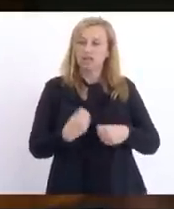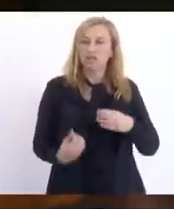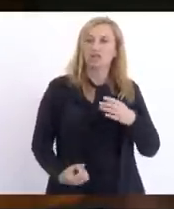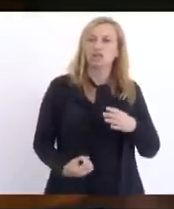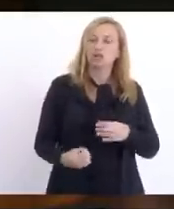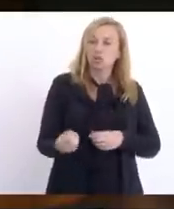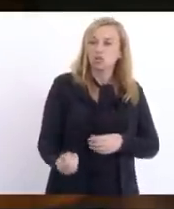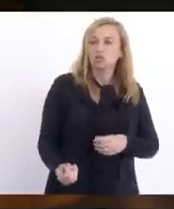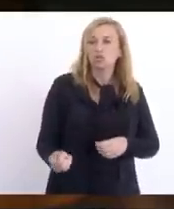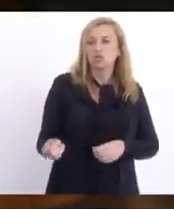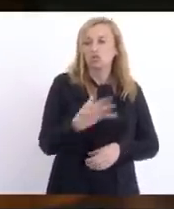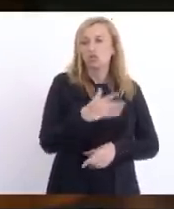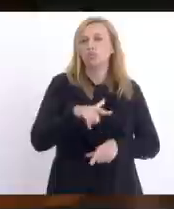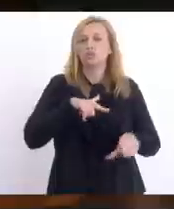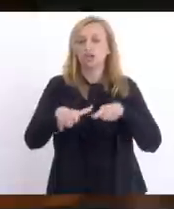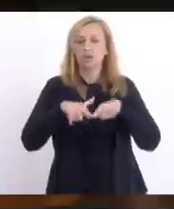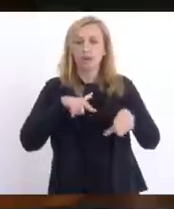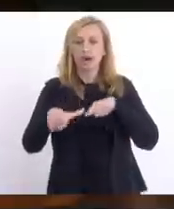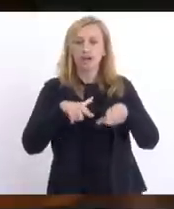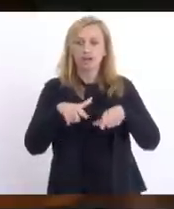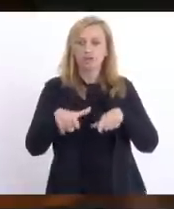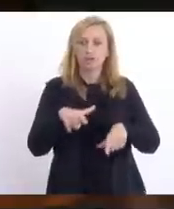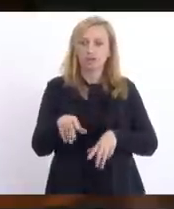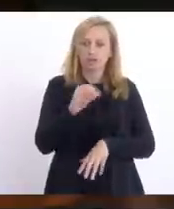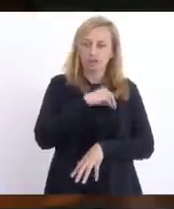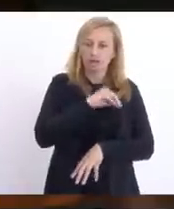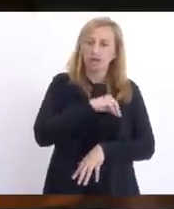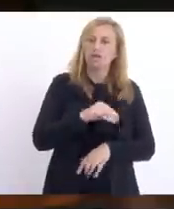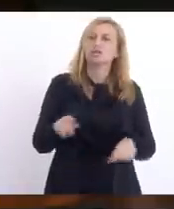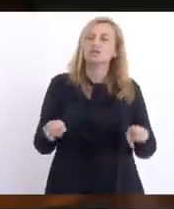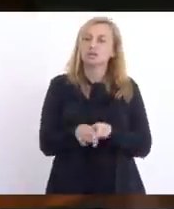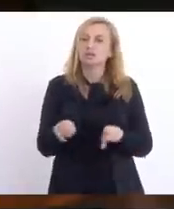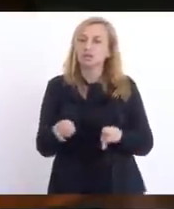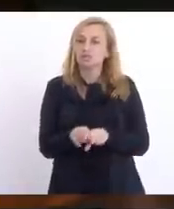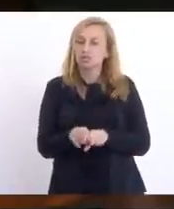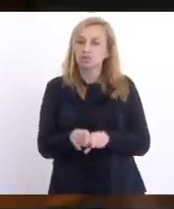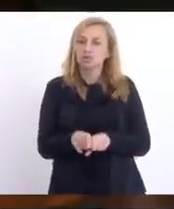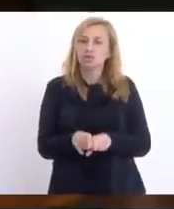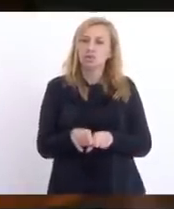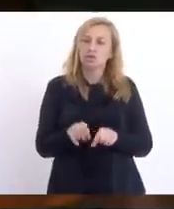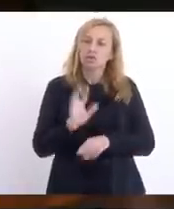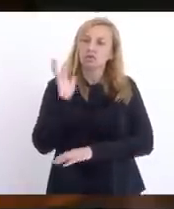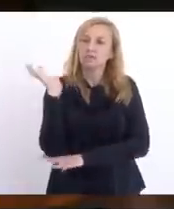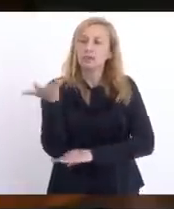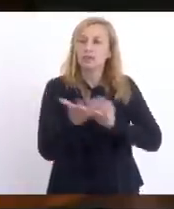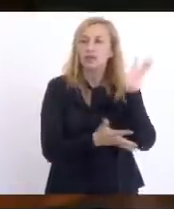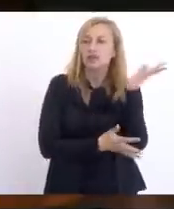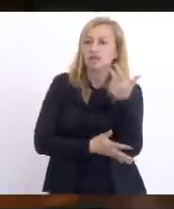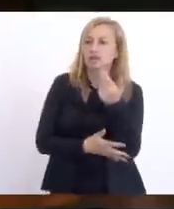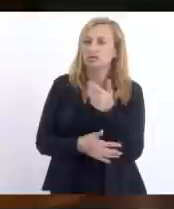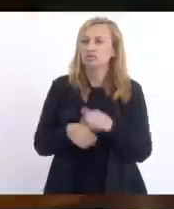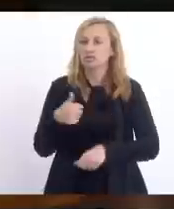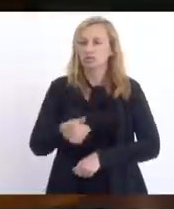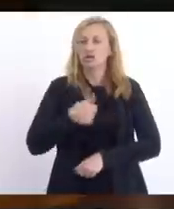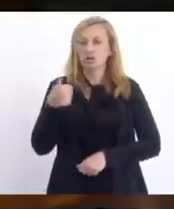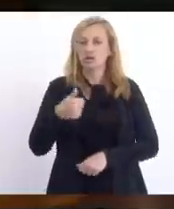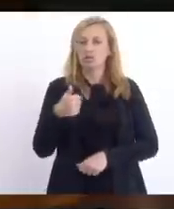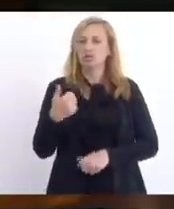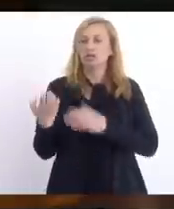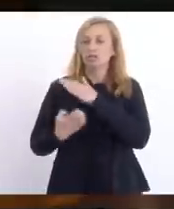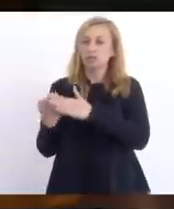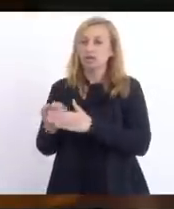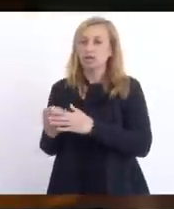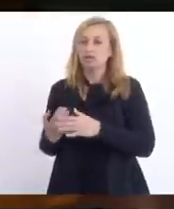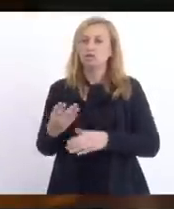de trabalho, de emprego e de renda, seja na devastação ambiental que essa empresa, desde o momento